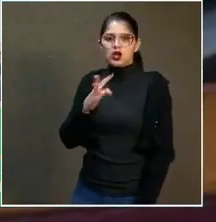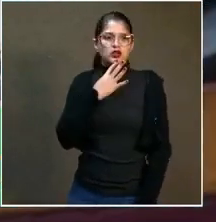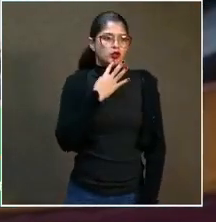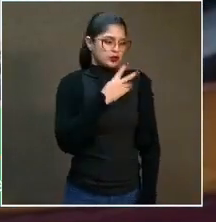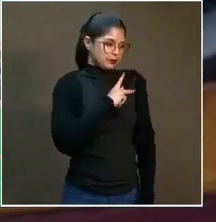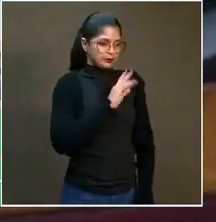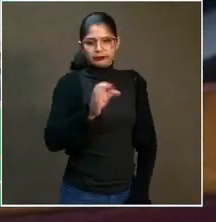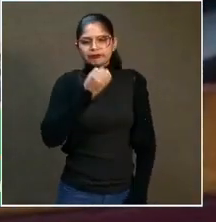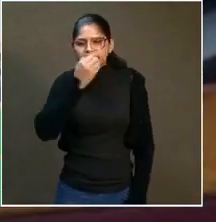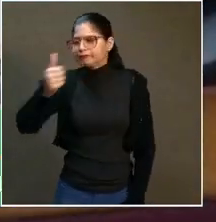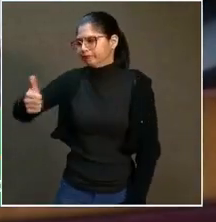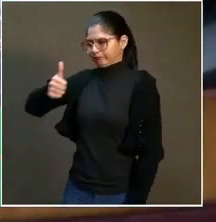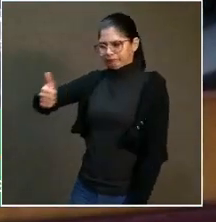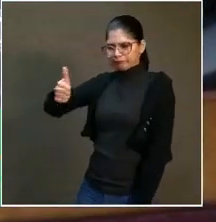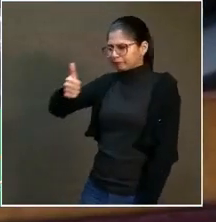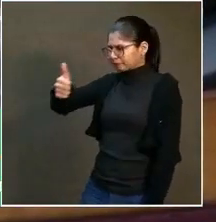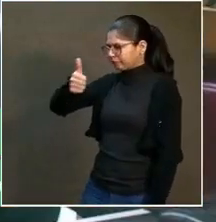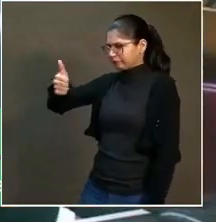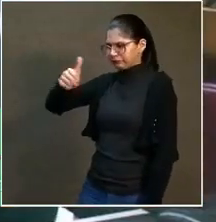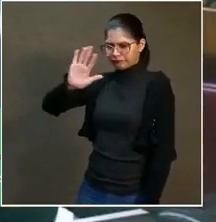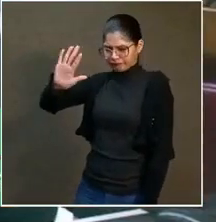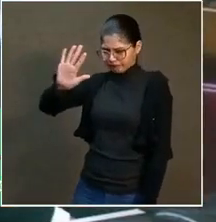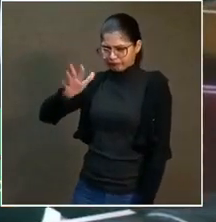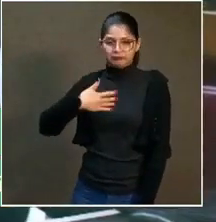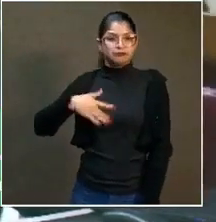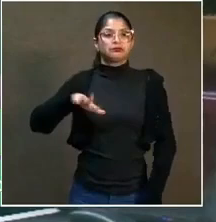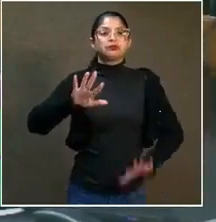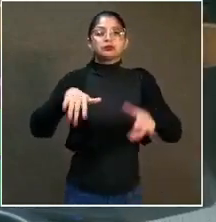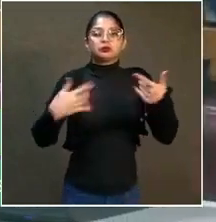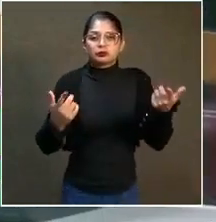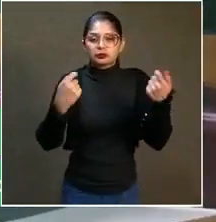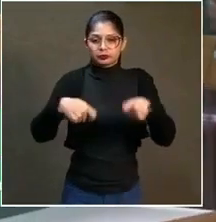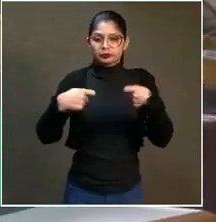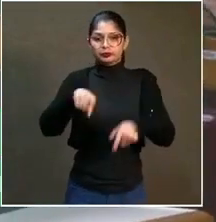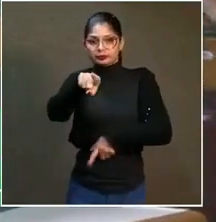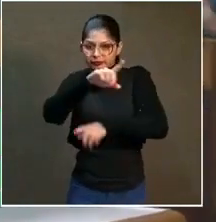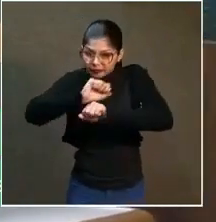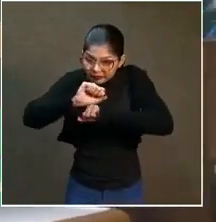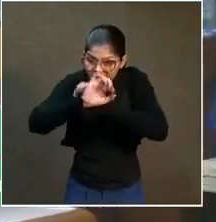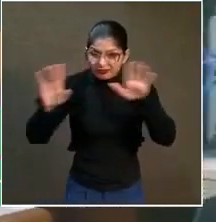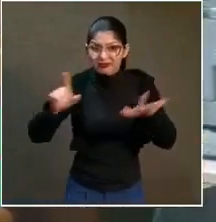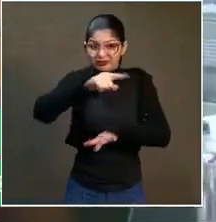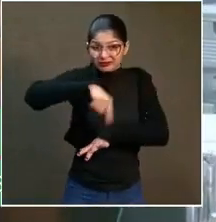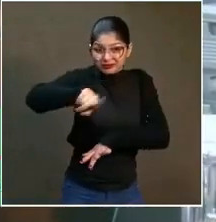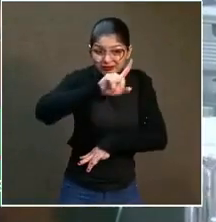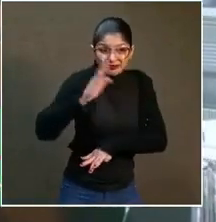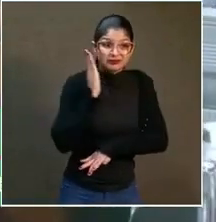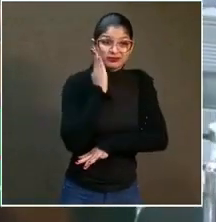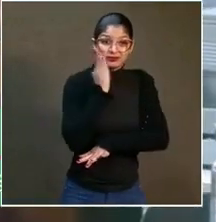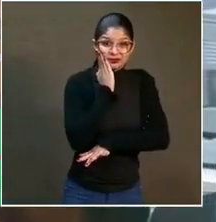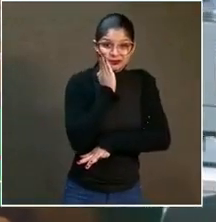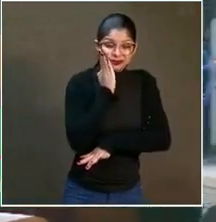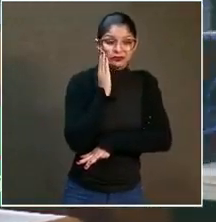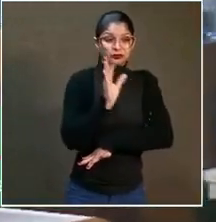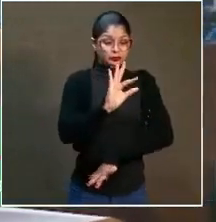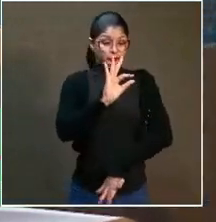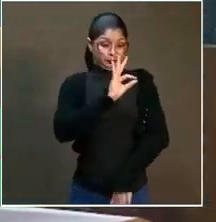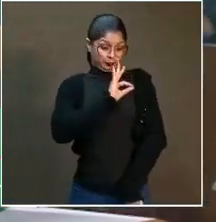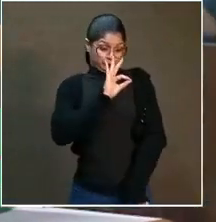Mas tudo bem. Excelências, o que precisa ficar muito claro é que os